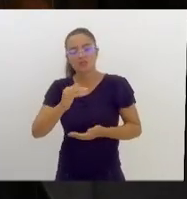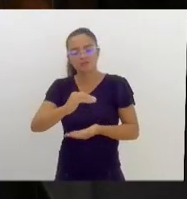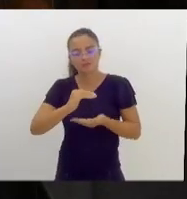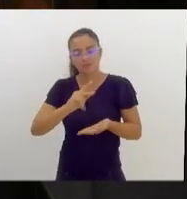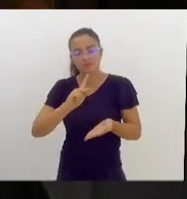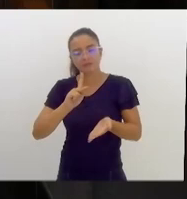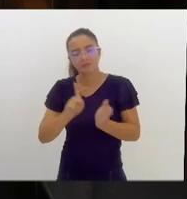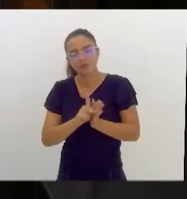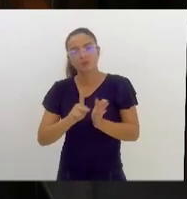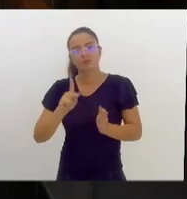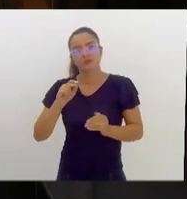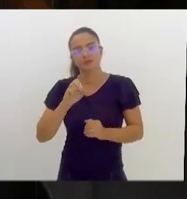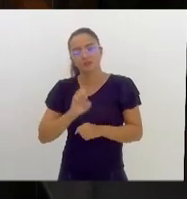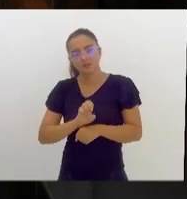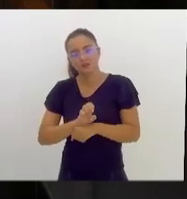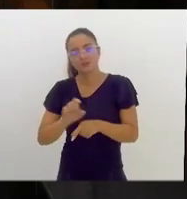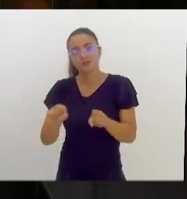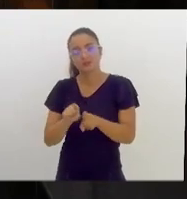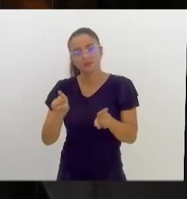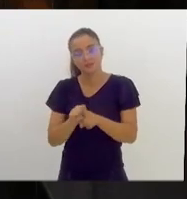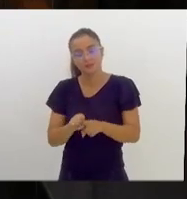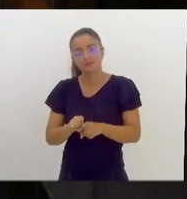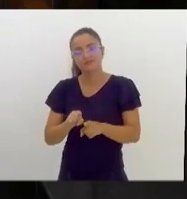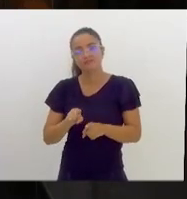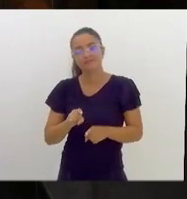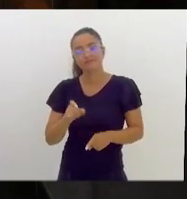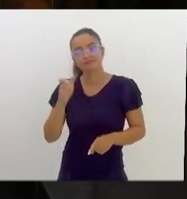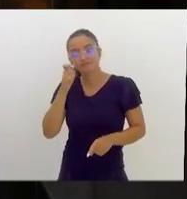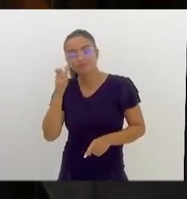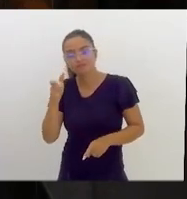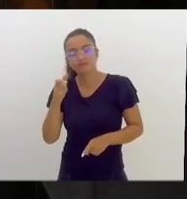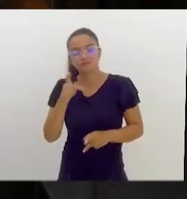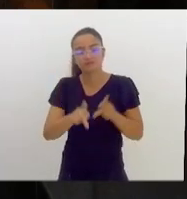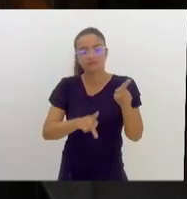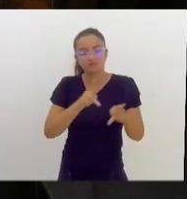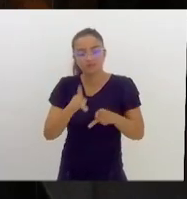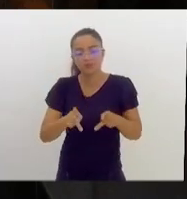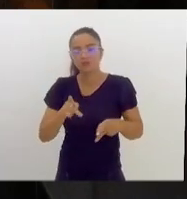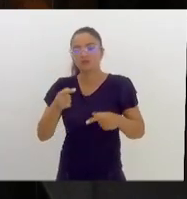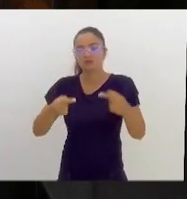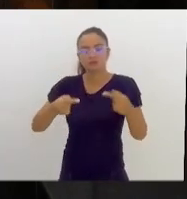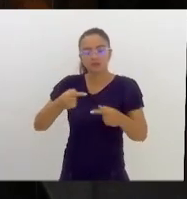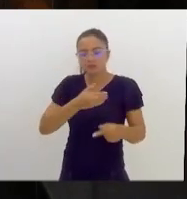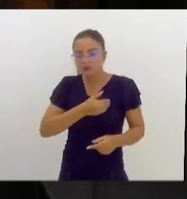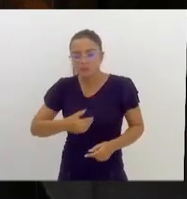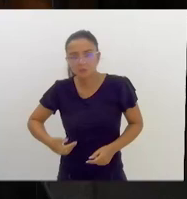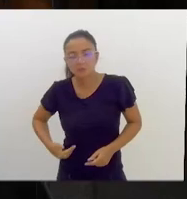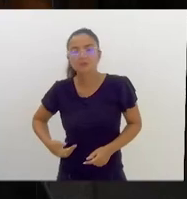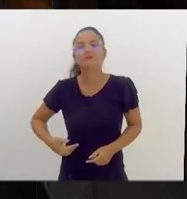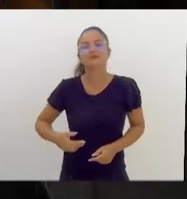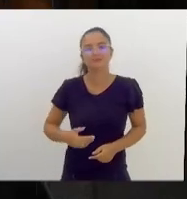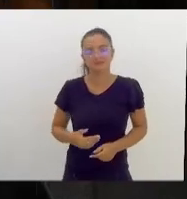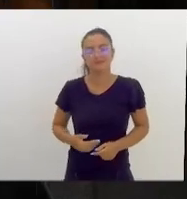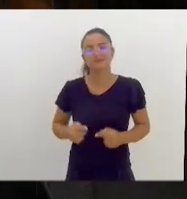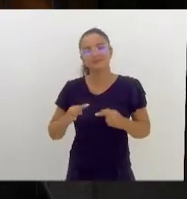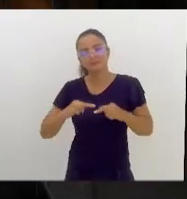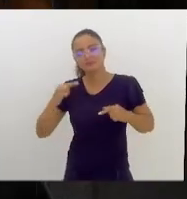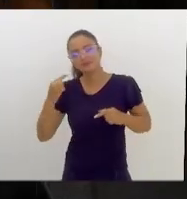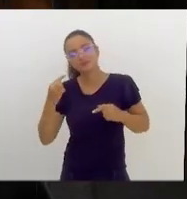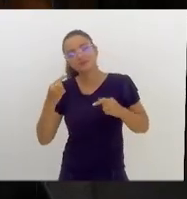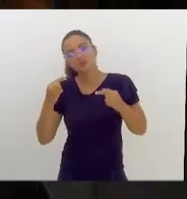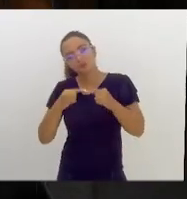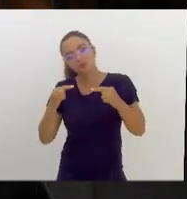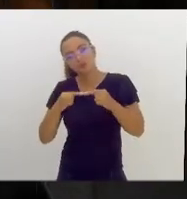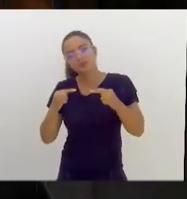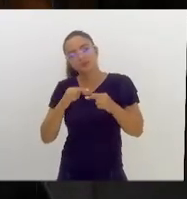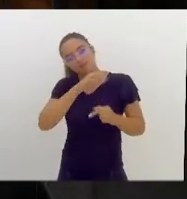o interesse da população por políticas públicas consequentes na área de transporte, no caso